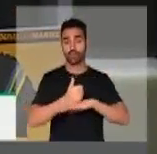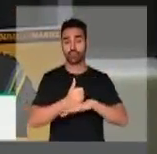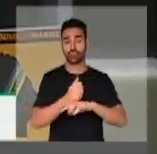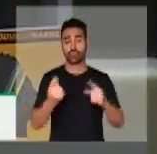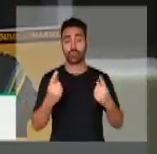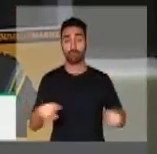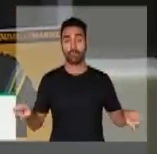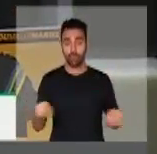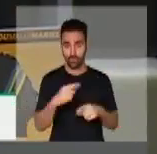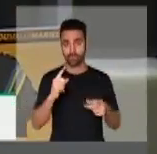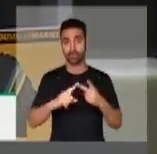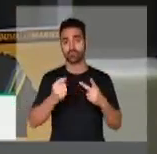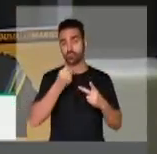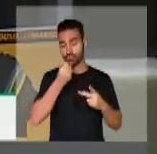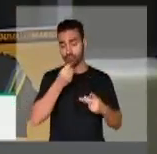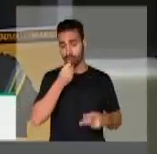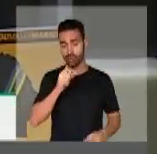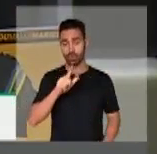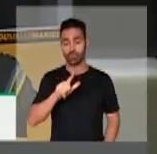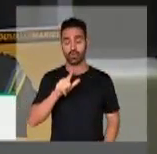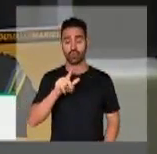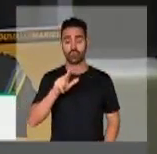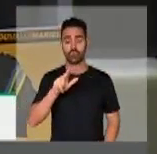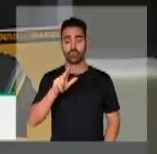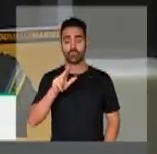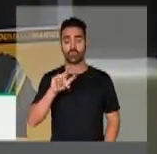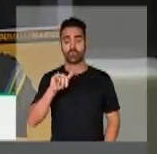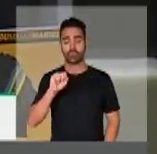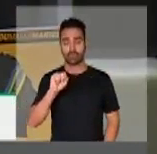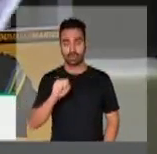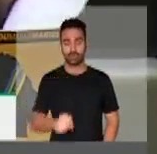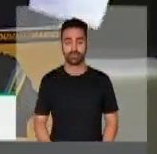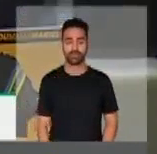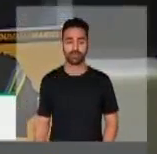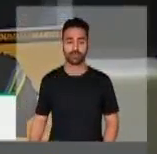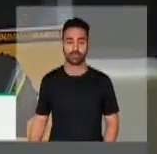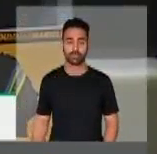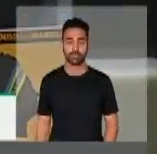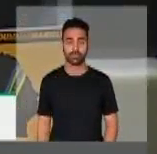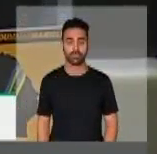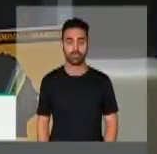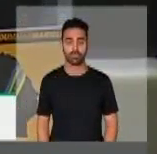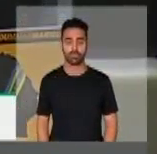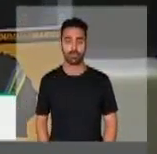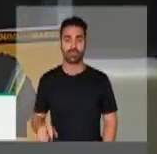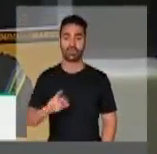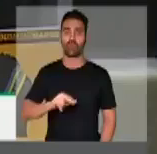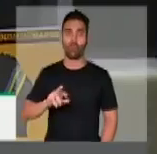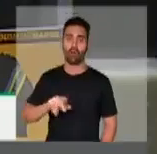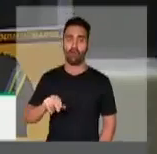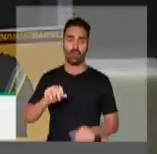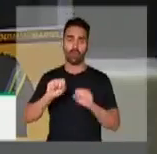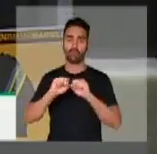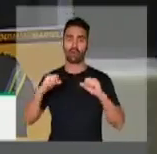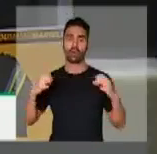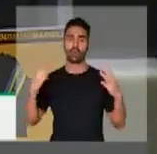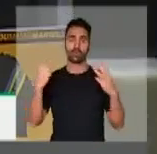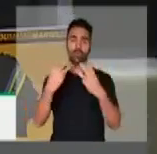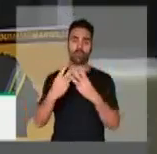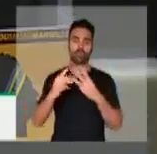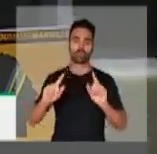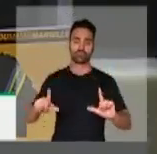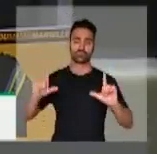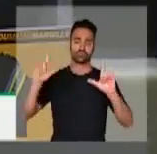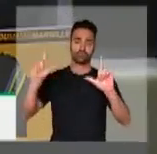e grande jornalista, Luiz Nassif. Diferentemente daquele PowerPoint